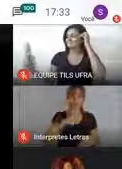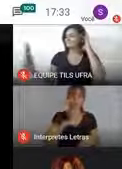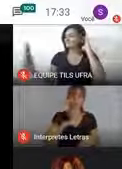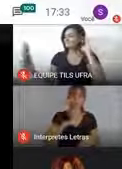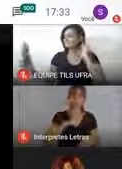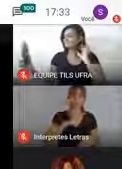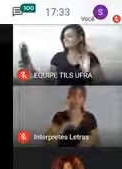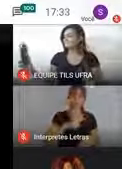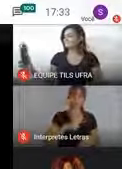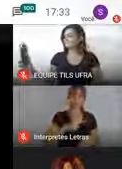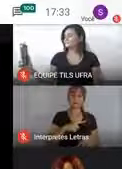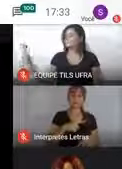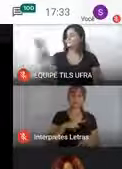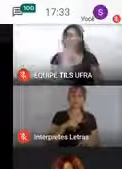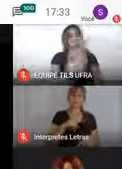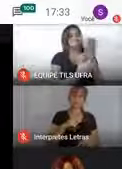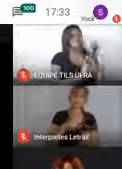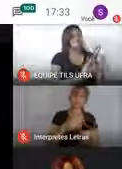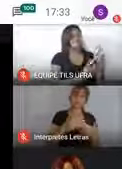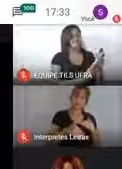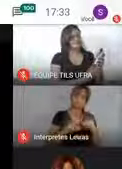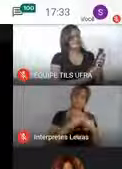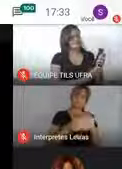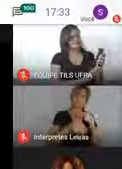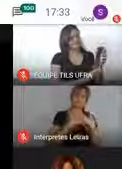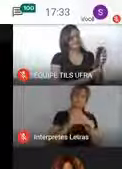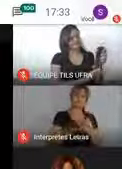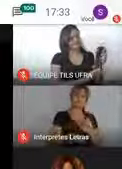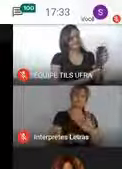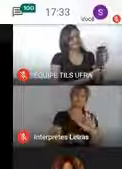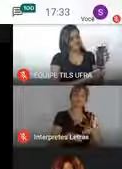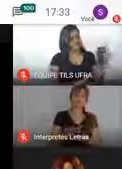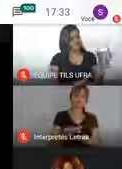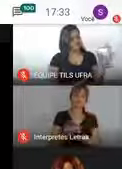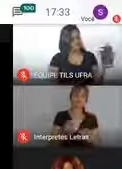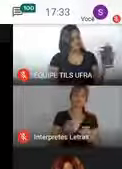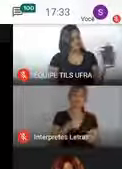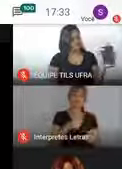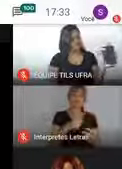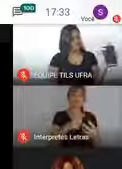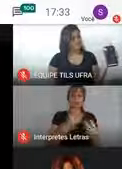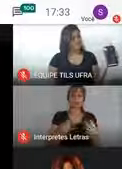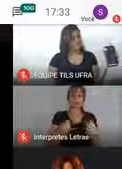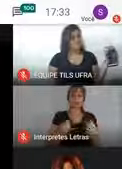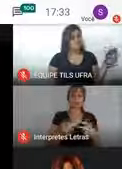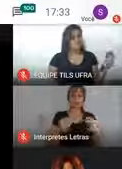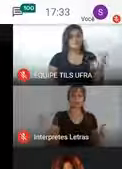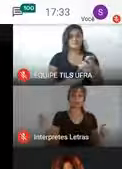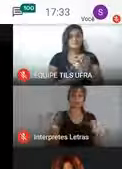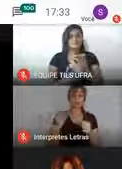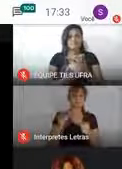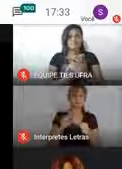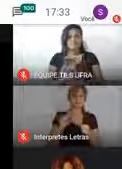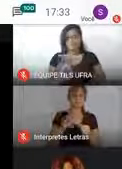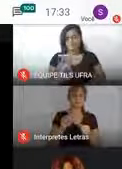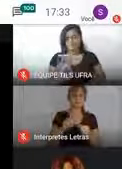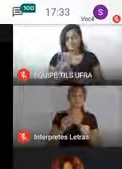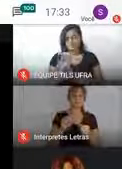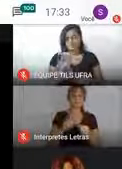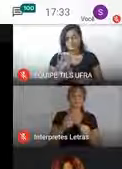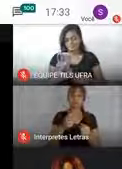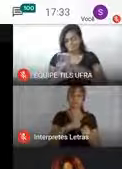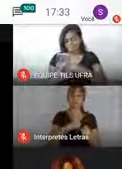dando os seus primeiros passos. Há muita coisa o que fazer. Há muitos